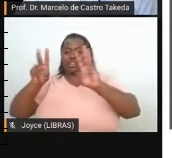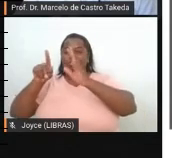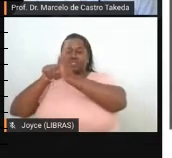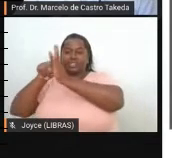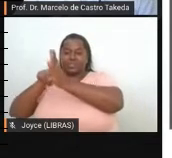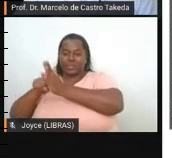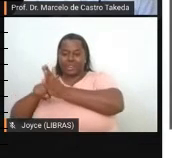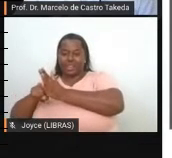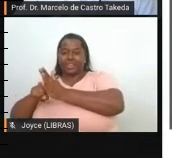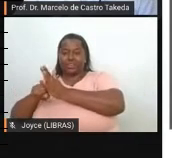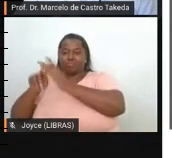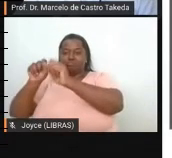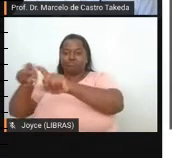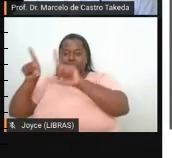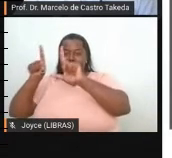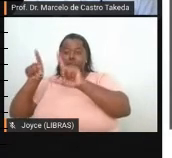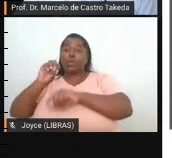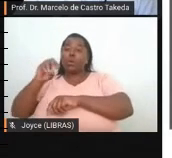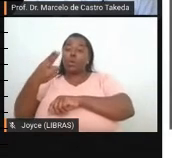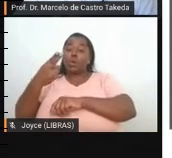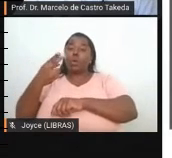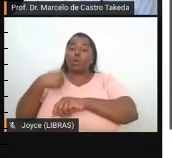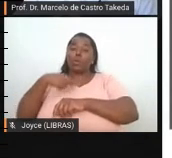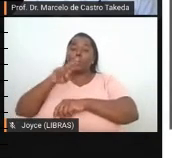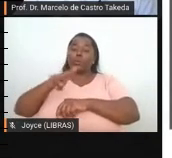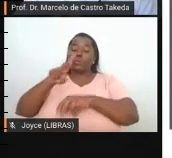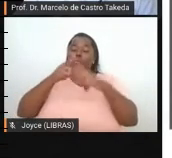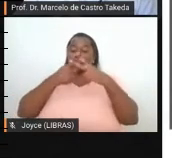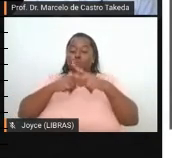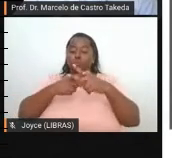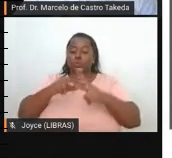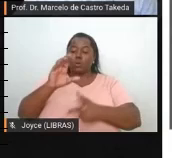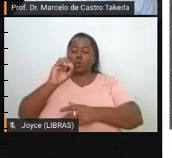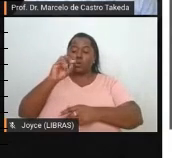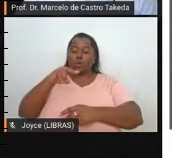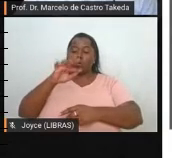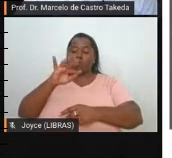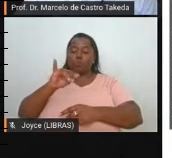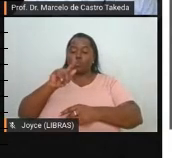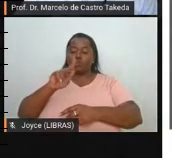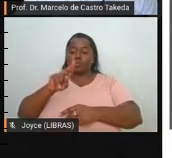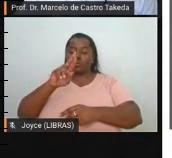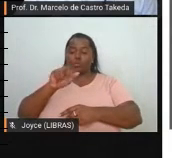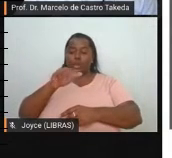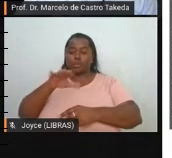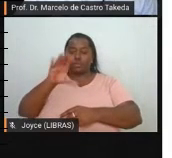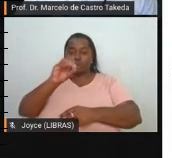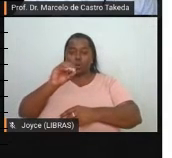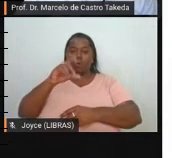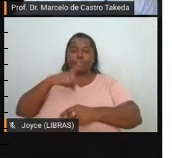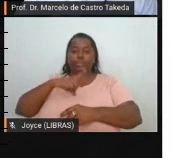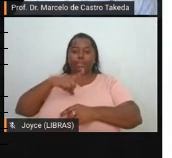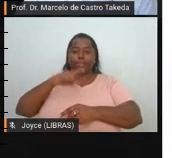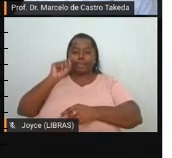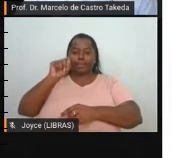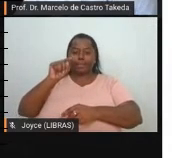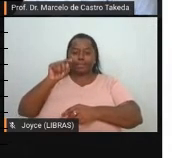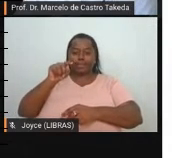pode, voltando lá em configurações, acessar aqui nessa função mais,